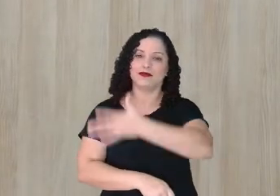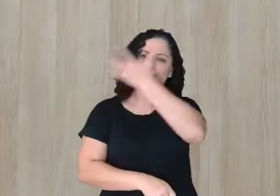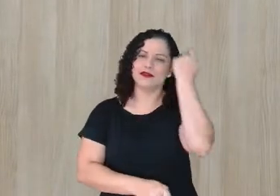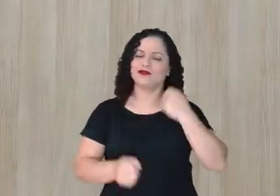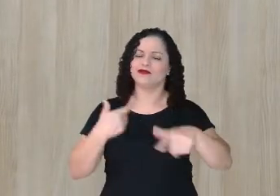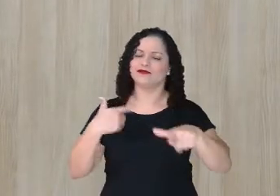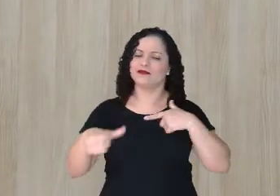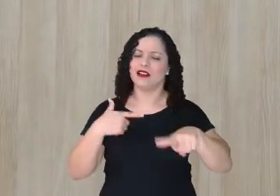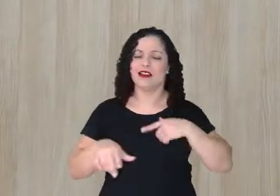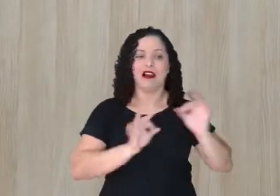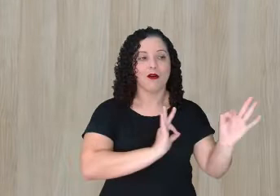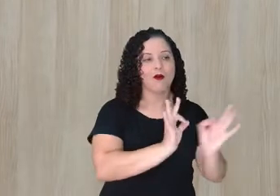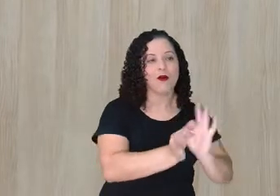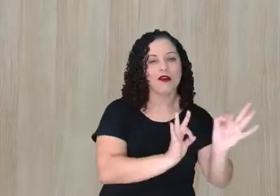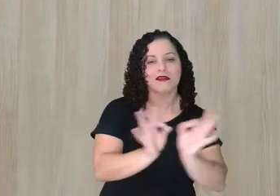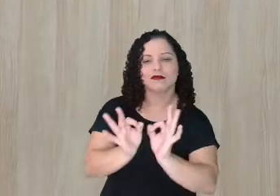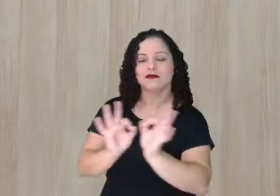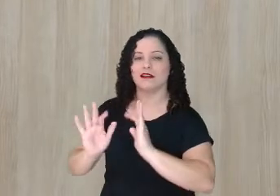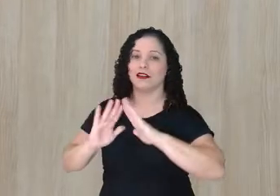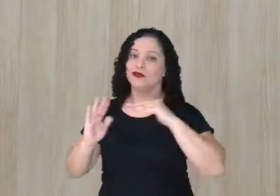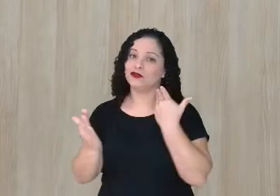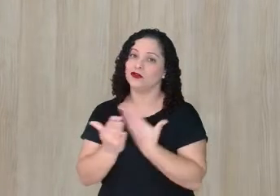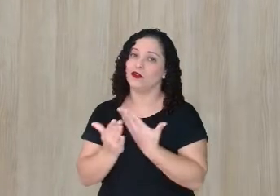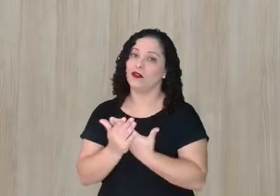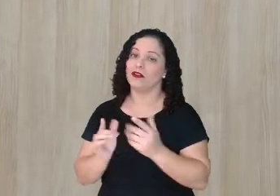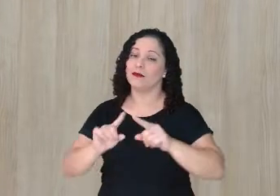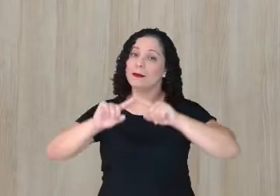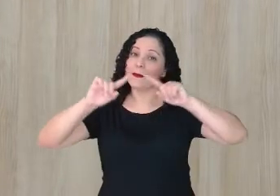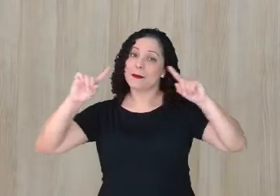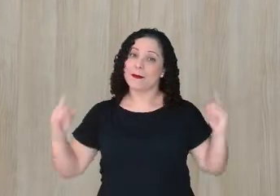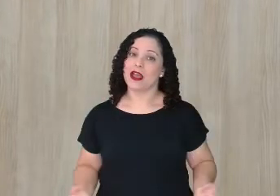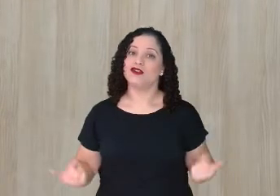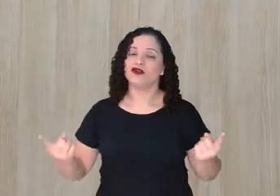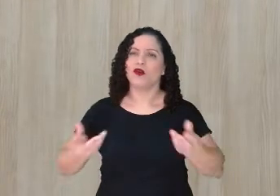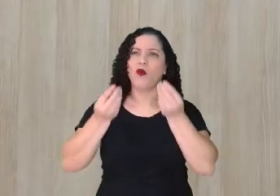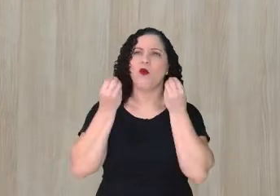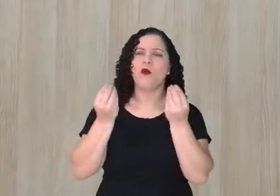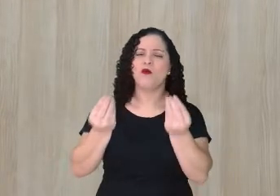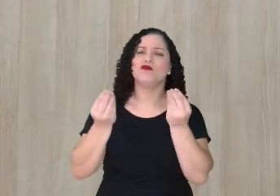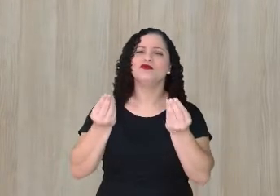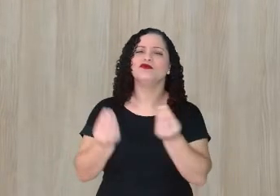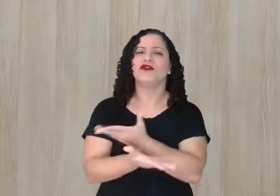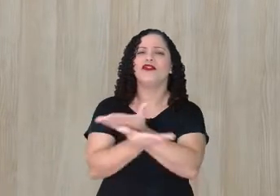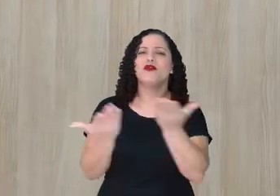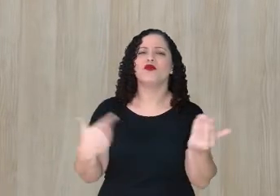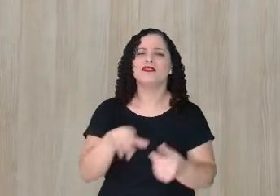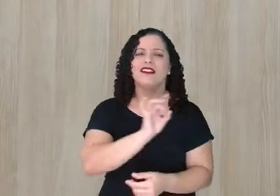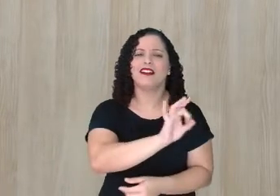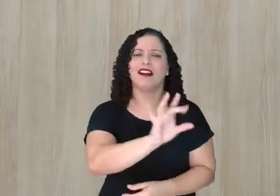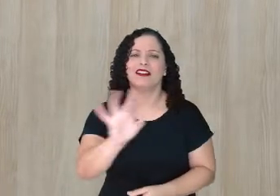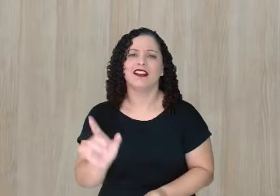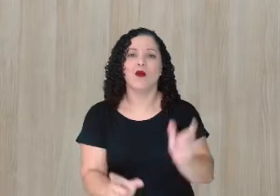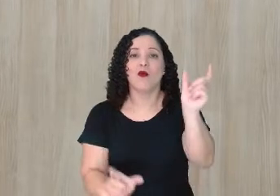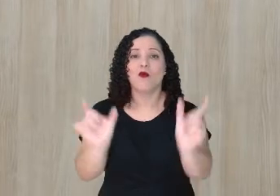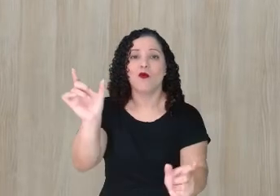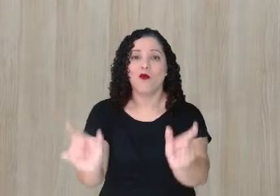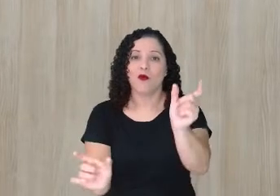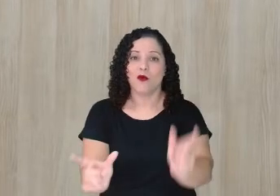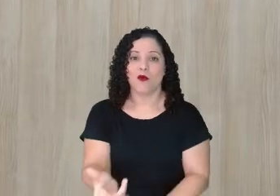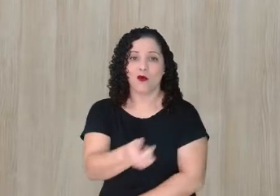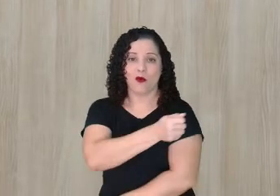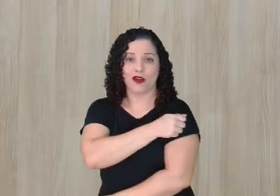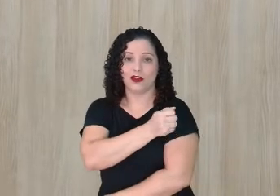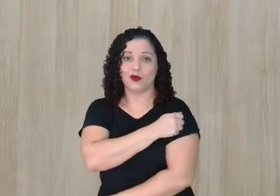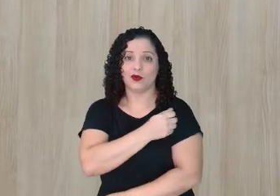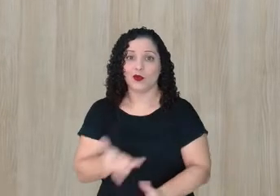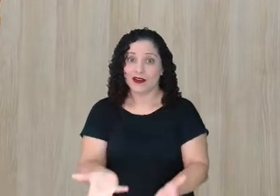organizada, não adianta muito se você não se permitir ser transformado pela